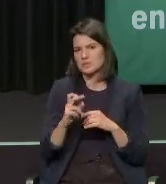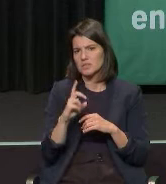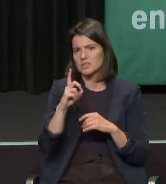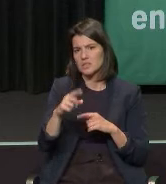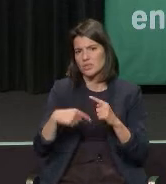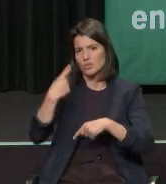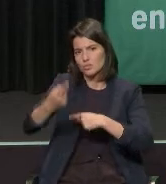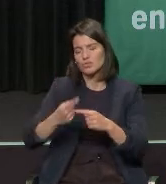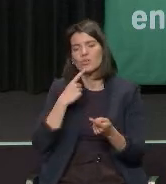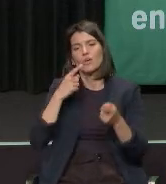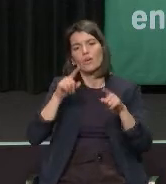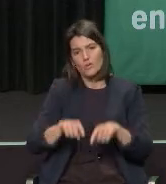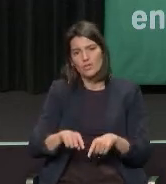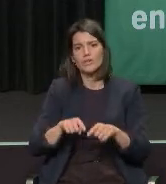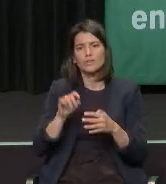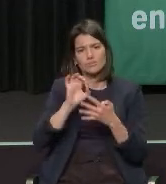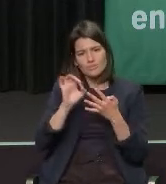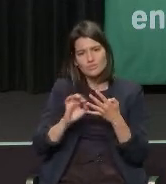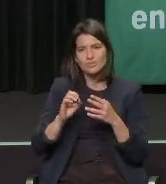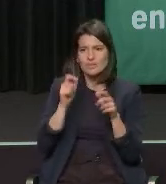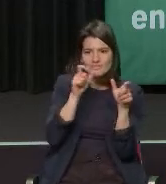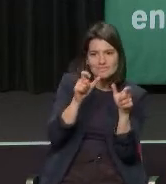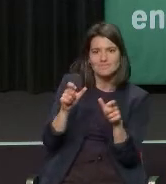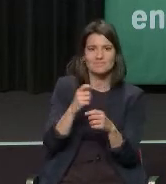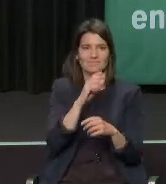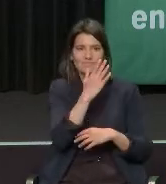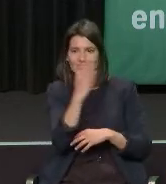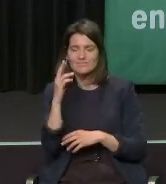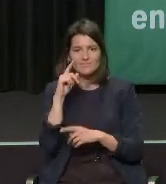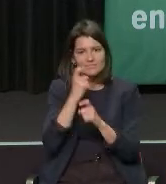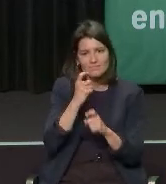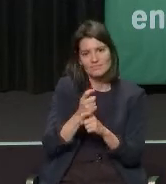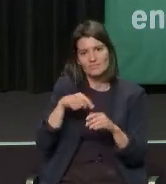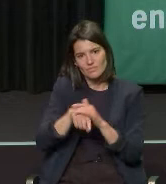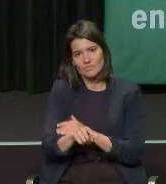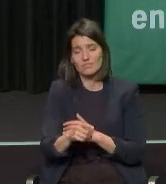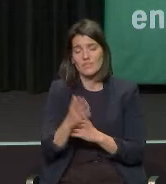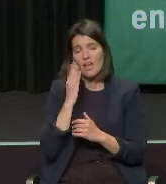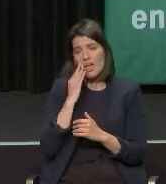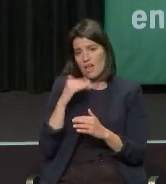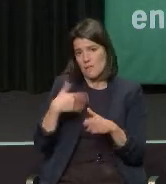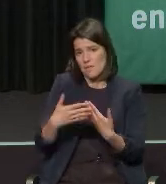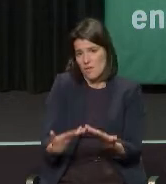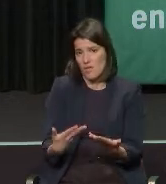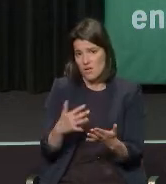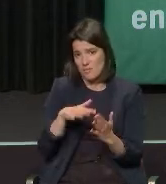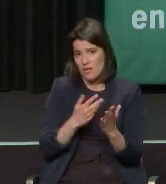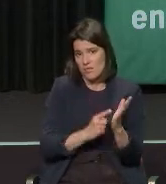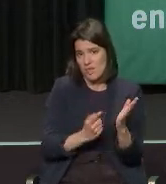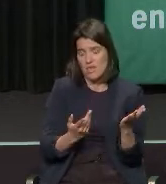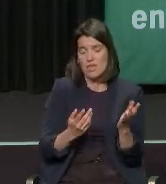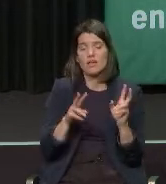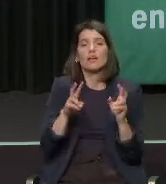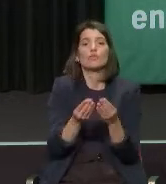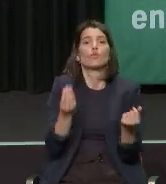fazemos nova atualização mais aprofundada. Este é o plano que está em curso. Como é que pensamos que vamos resolver este assunto?